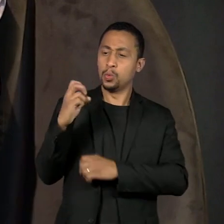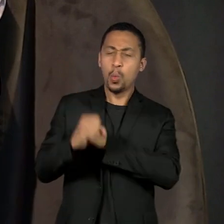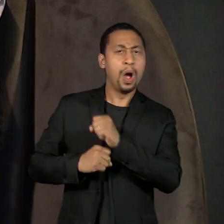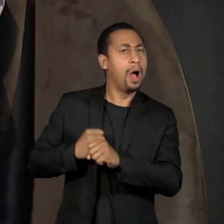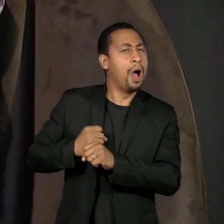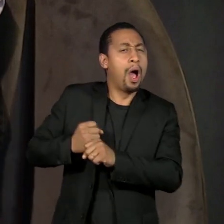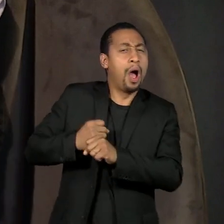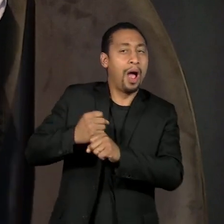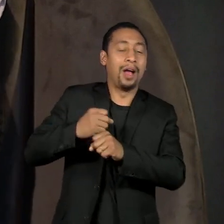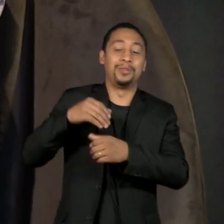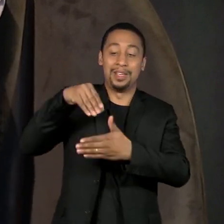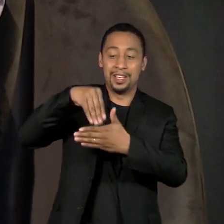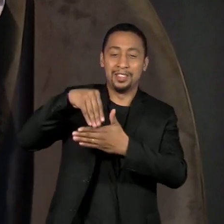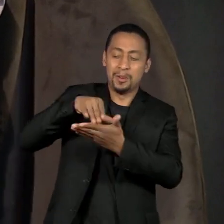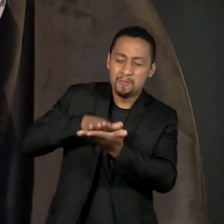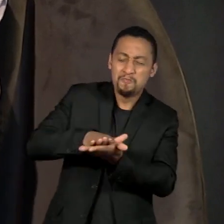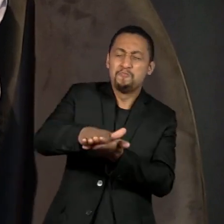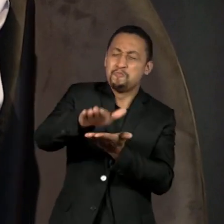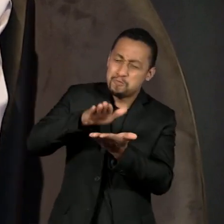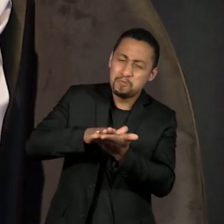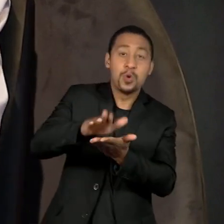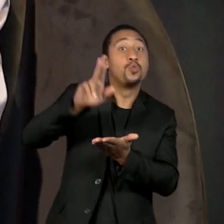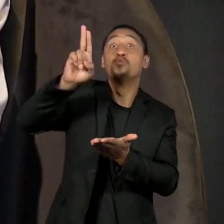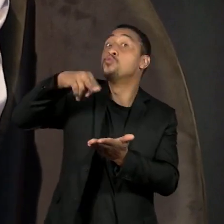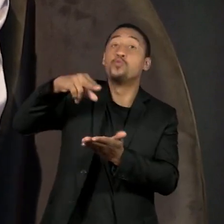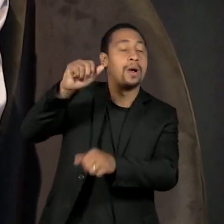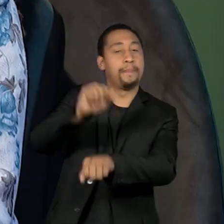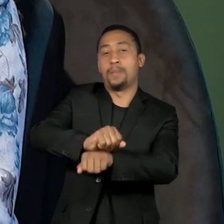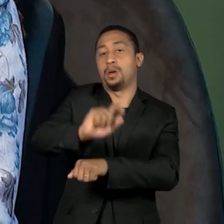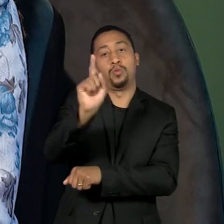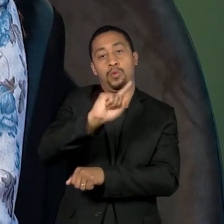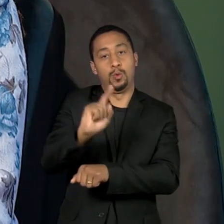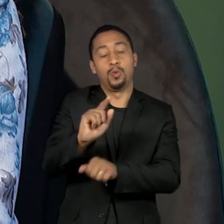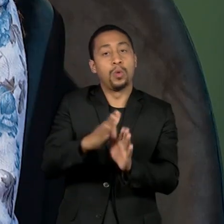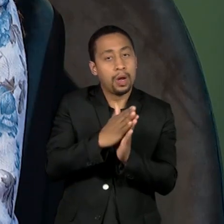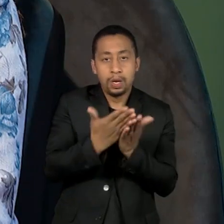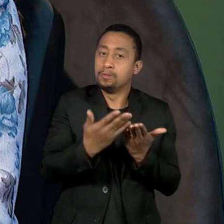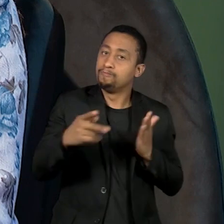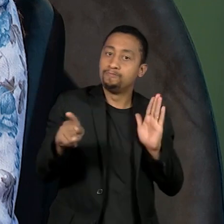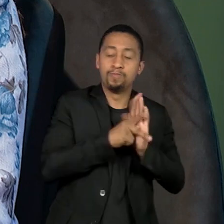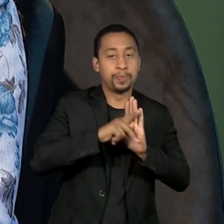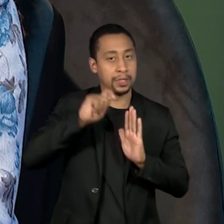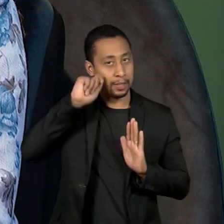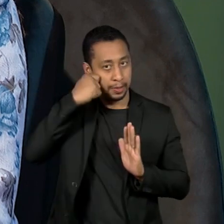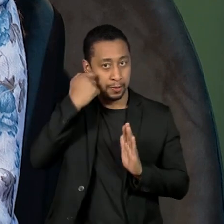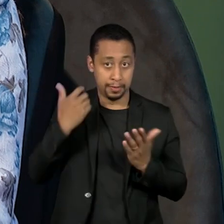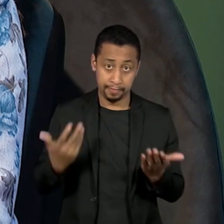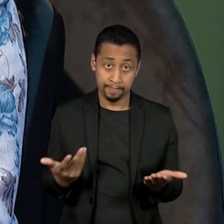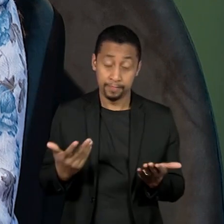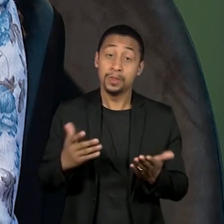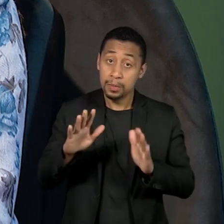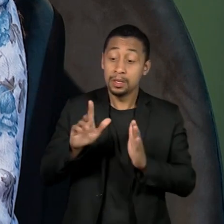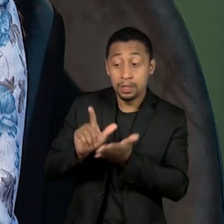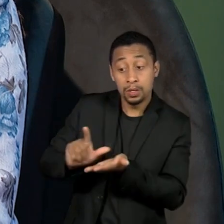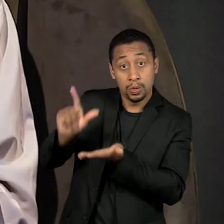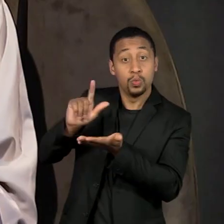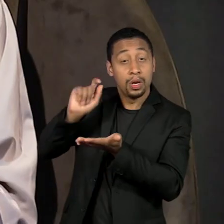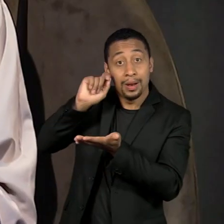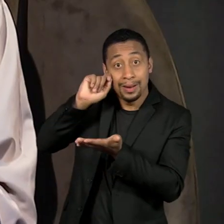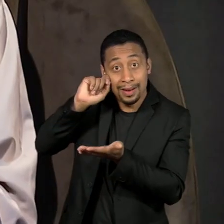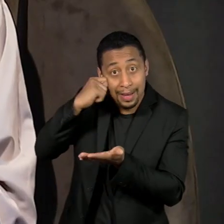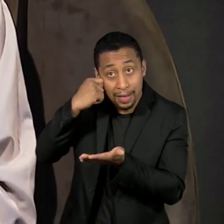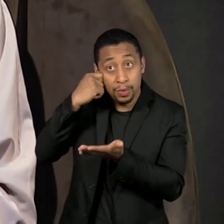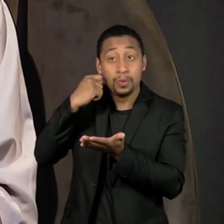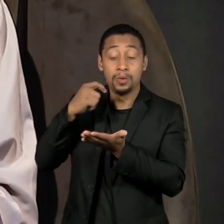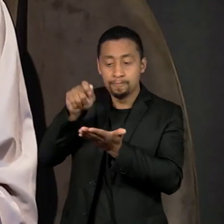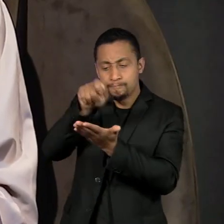de edição ininterrupta dos Cadernos Negros. A resistência na literatura ela é interna, ou seja, o